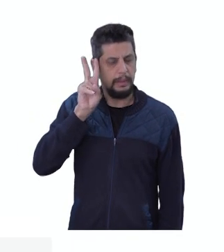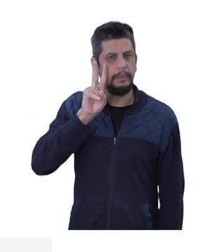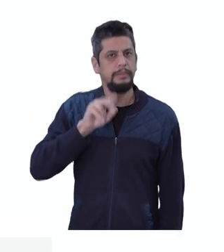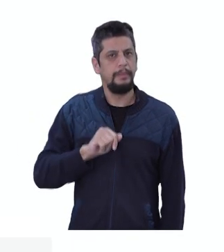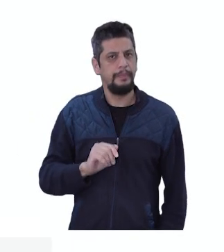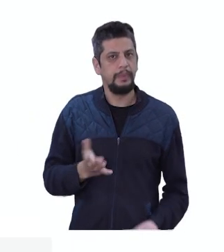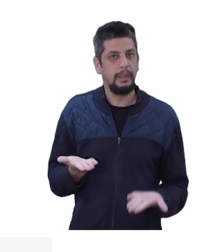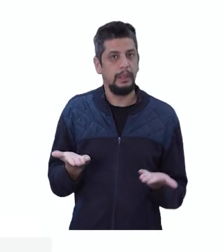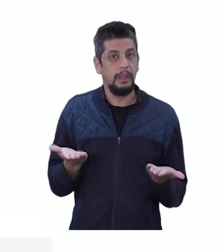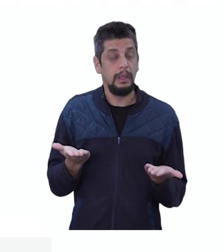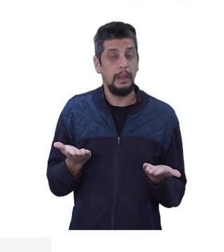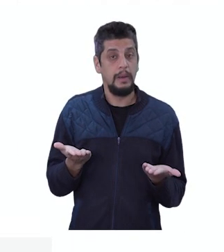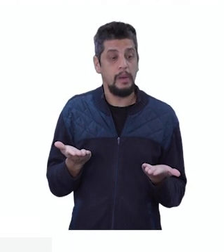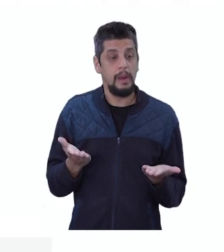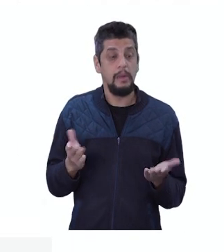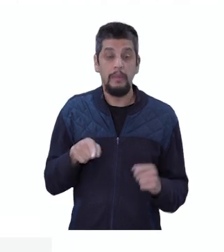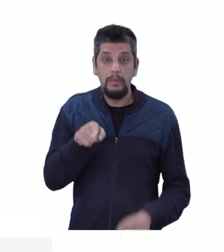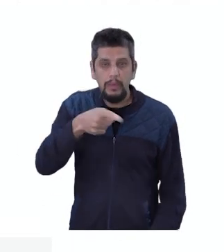mesmo.